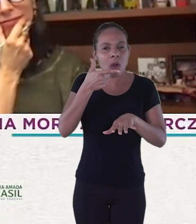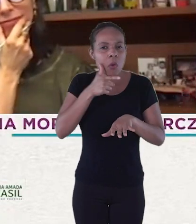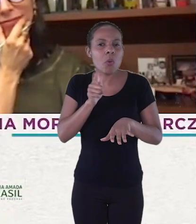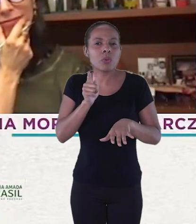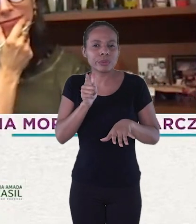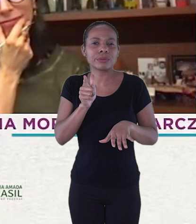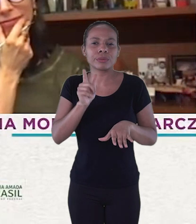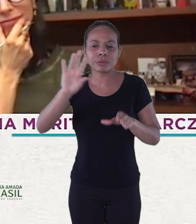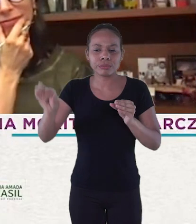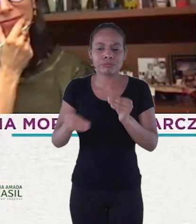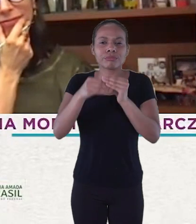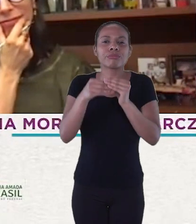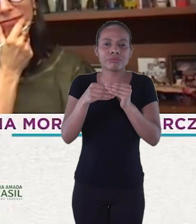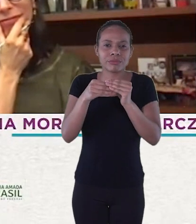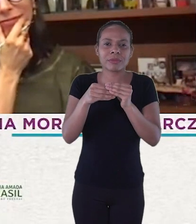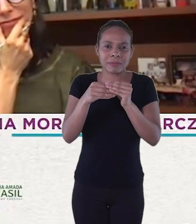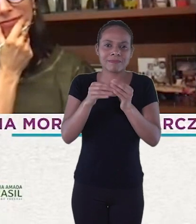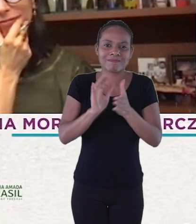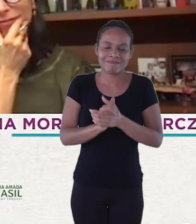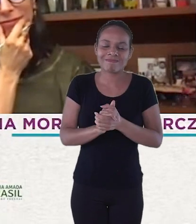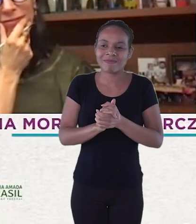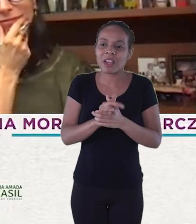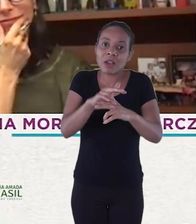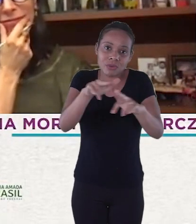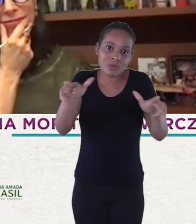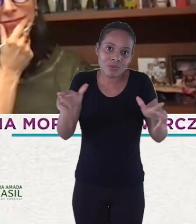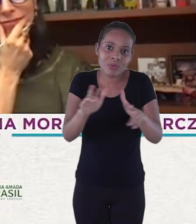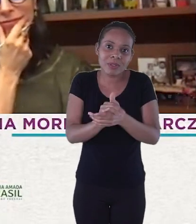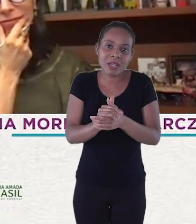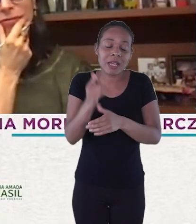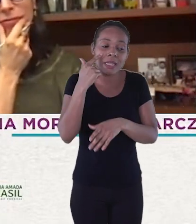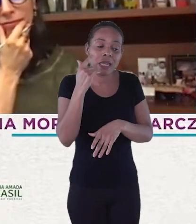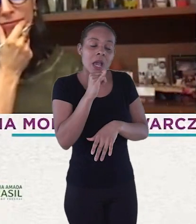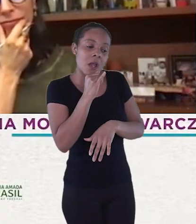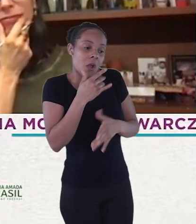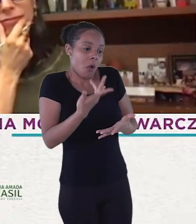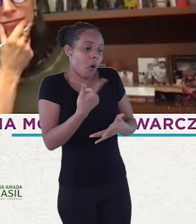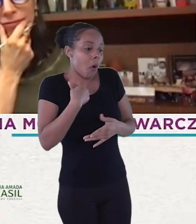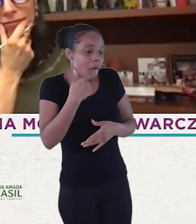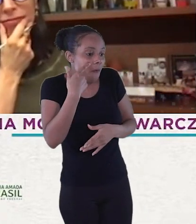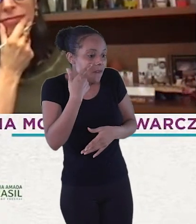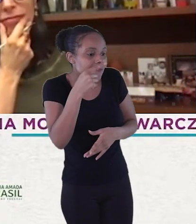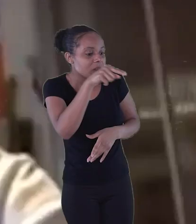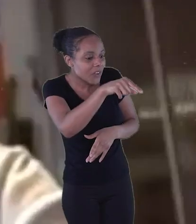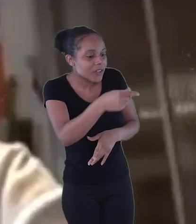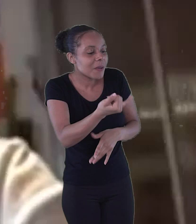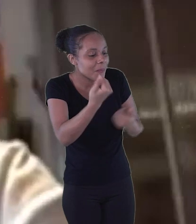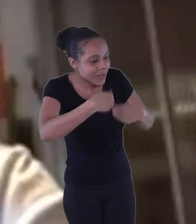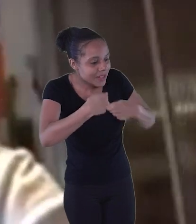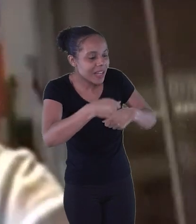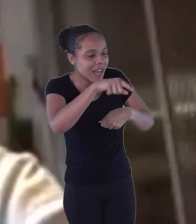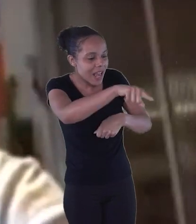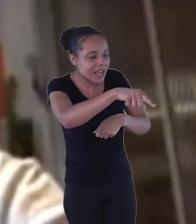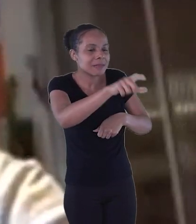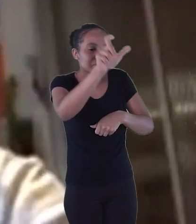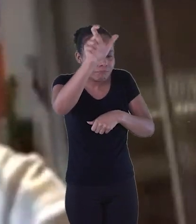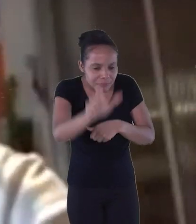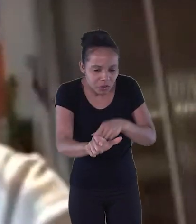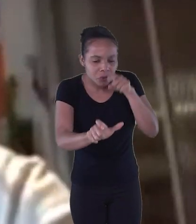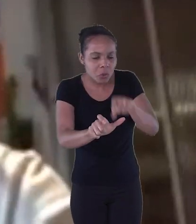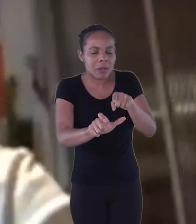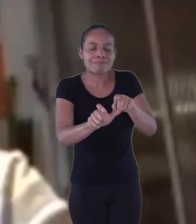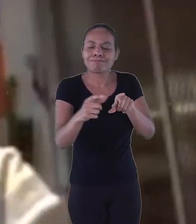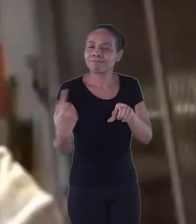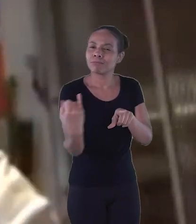semanas, né, a gente estava, não, tem que ter os últimos meses, tem que ter retrato dessa personagem, porque essa personagem é muito importante, e a gente não tem